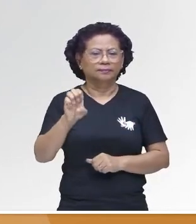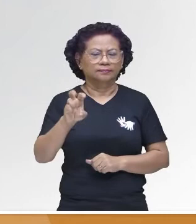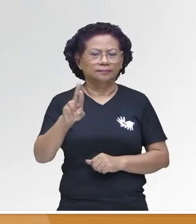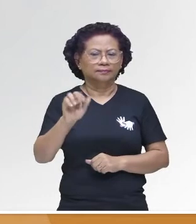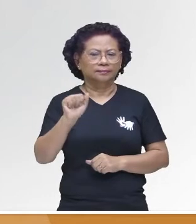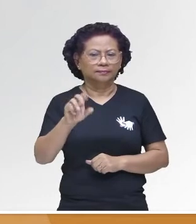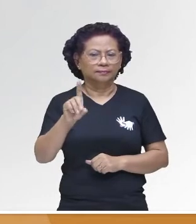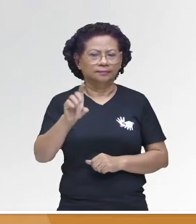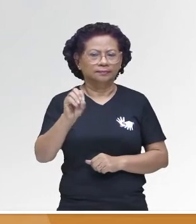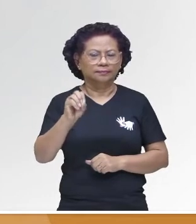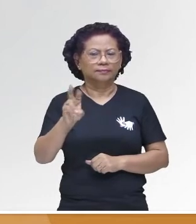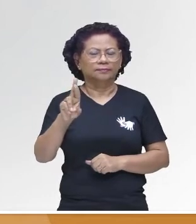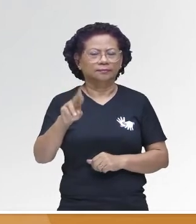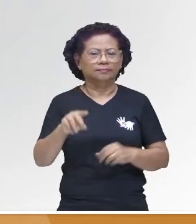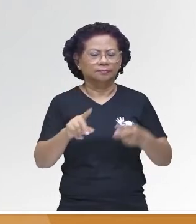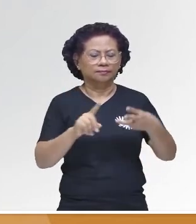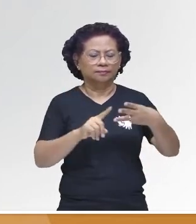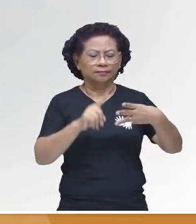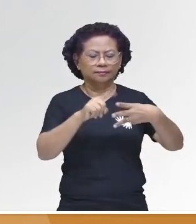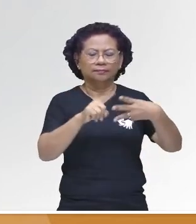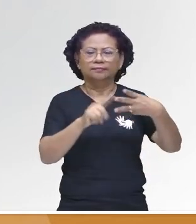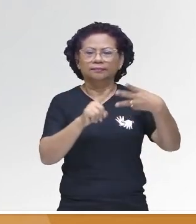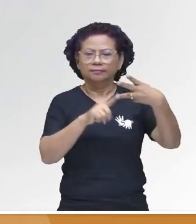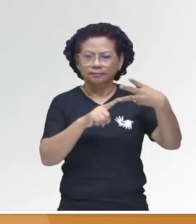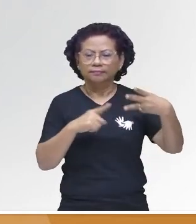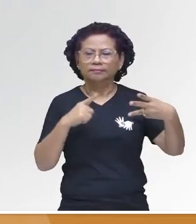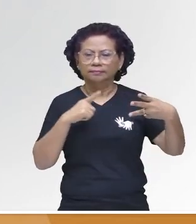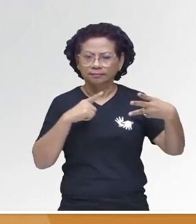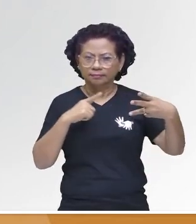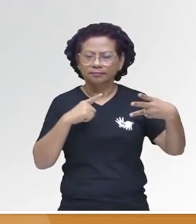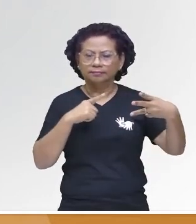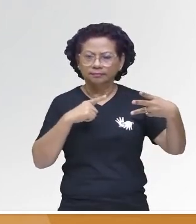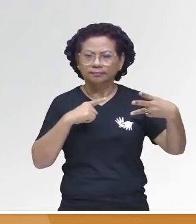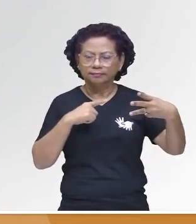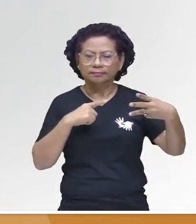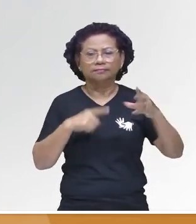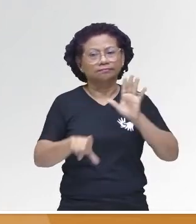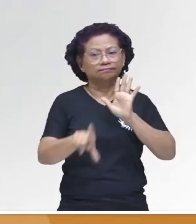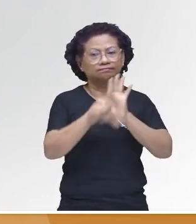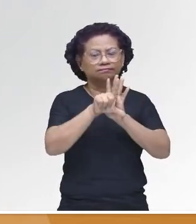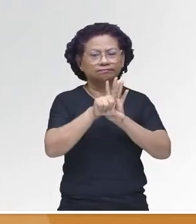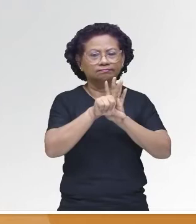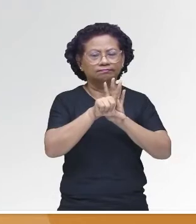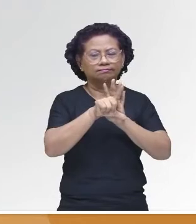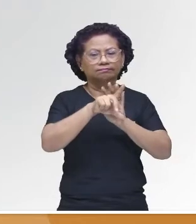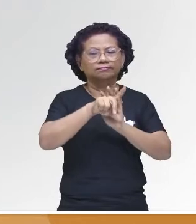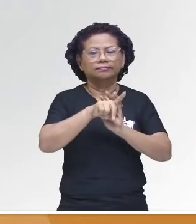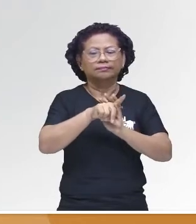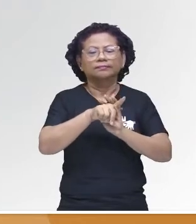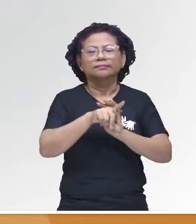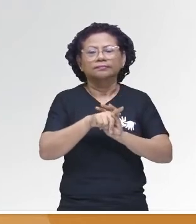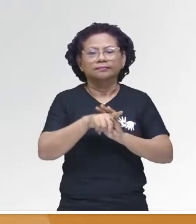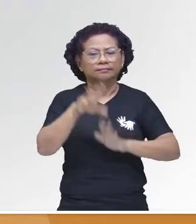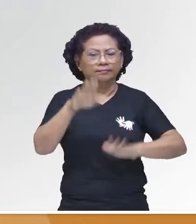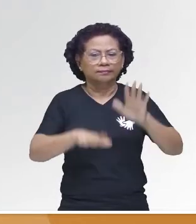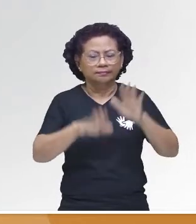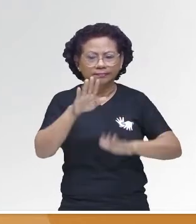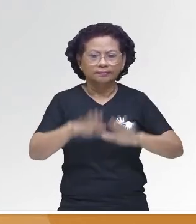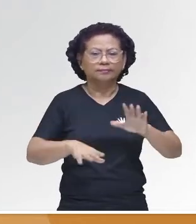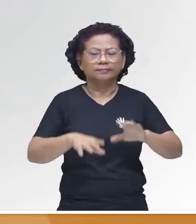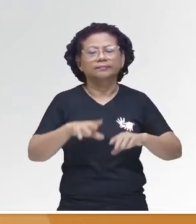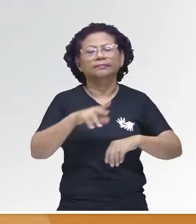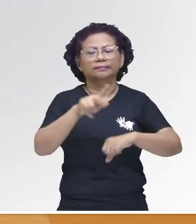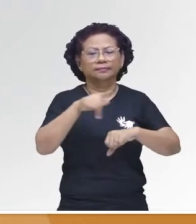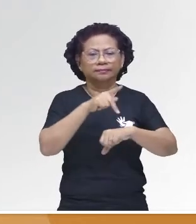3 poderes em qualquer parte do mundo, em qualquer constituição moderna, né? Poder executivo, legislativo e o